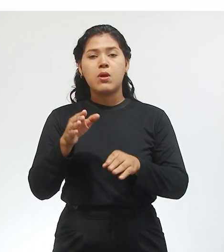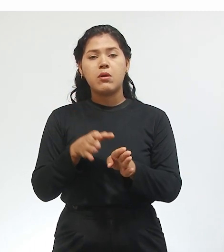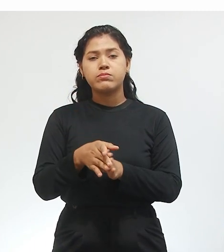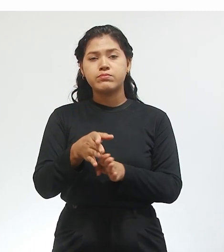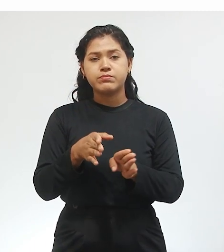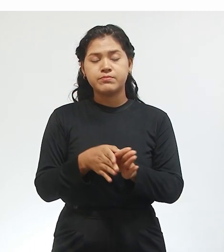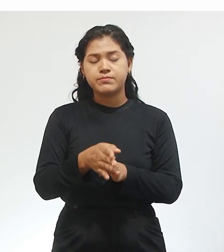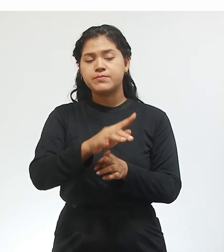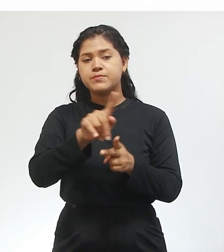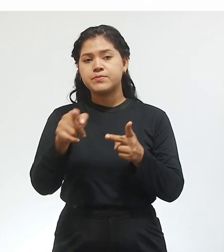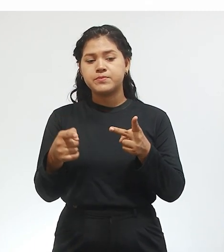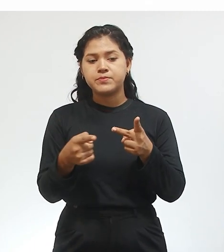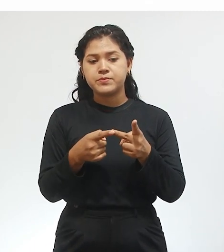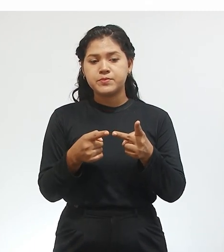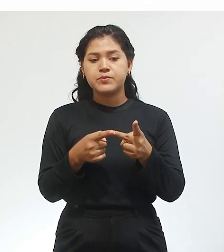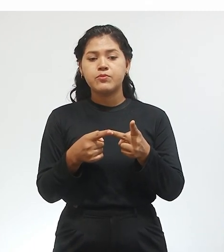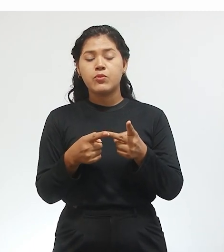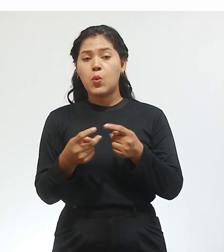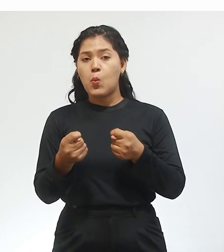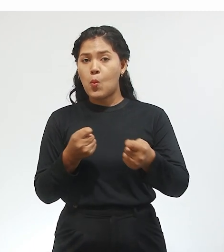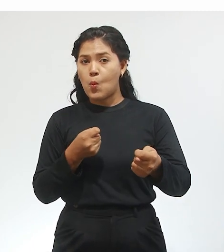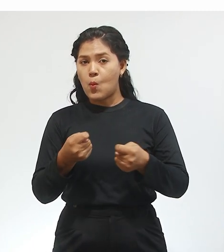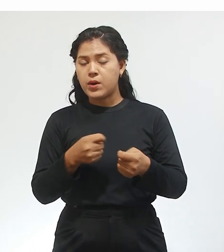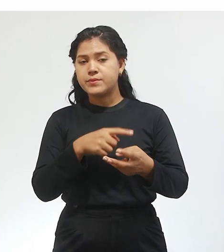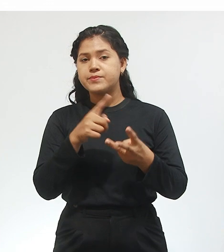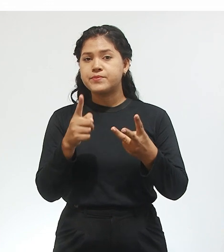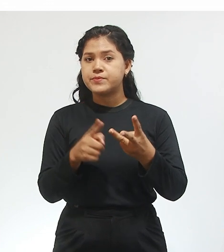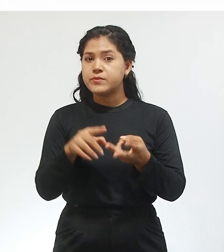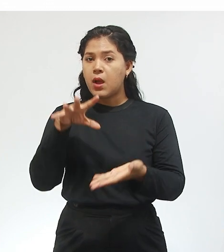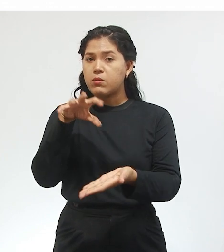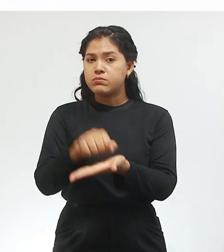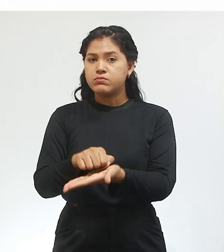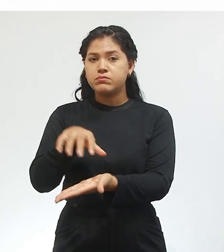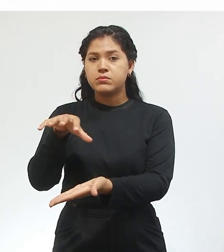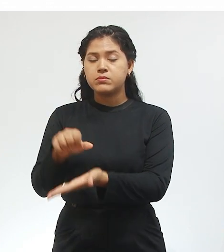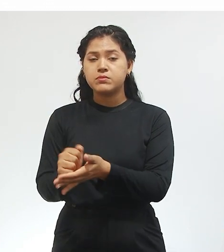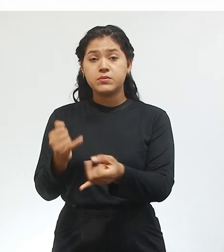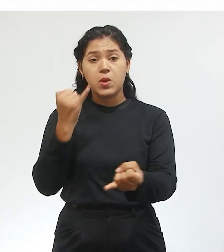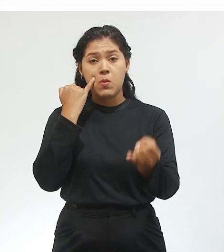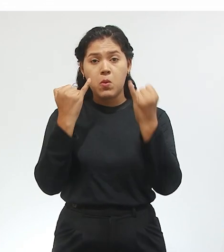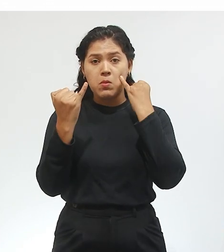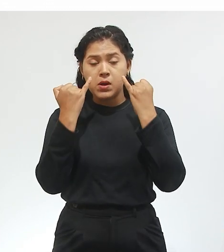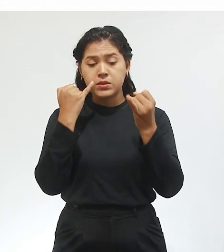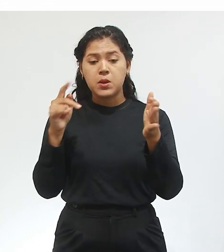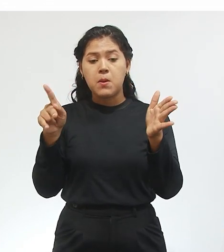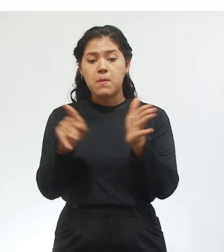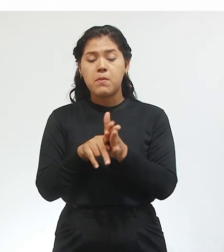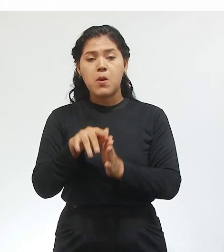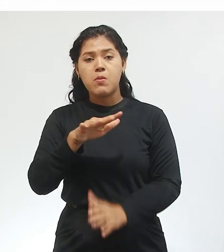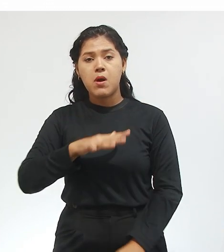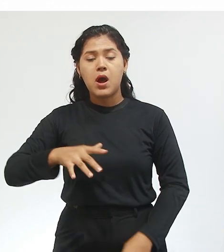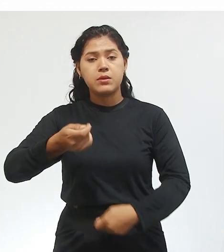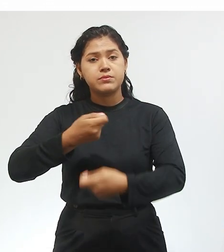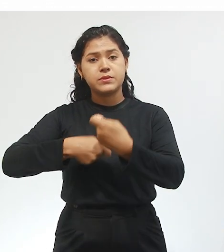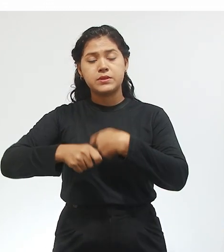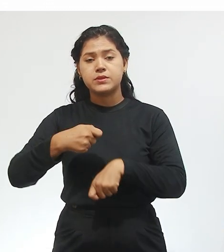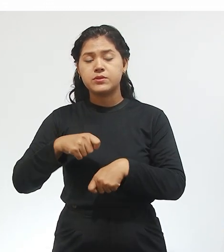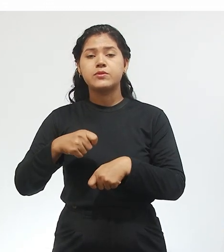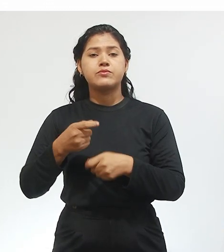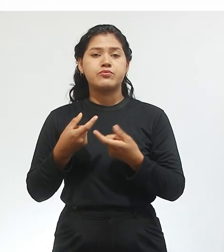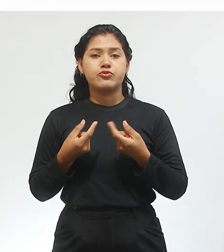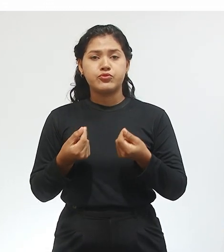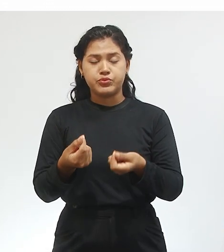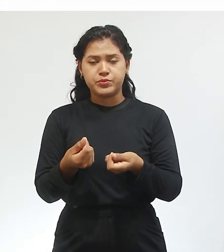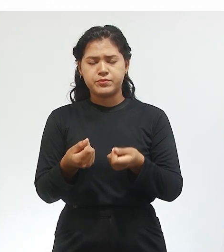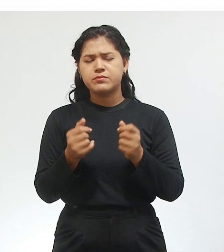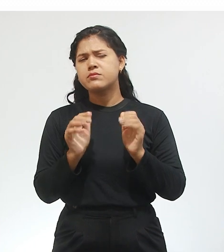de orientação, de controle e de registro dos atos e fatos contábeis de uma administração econômica.